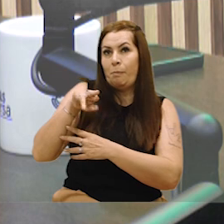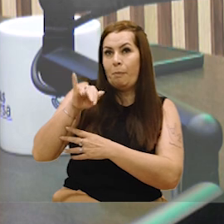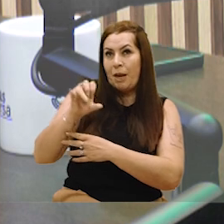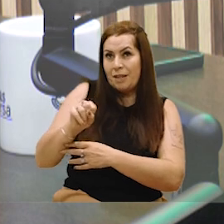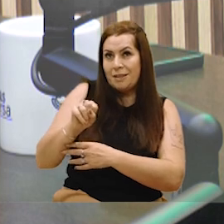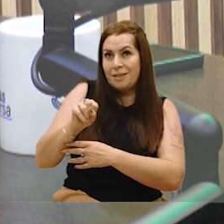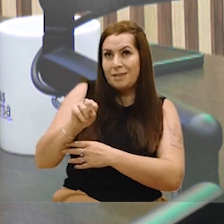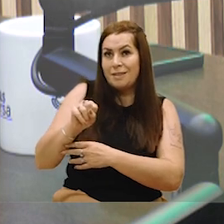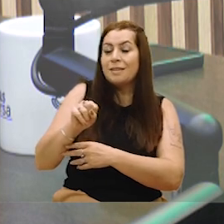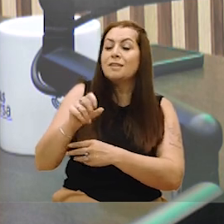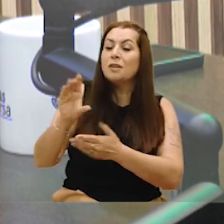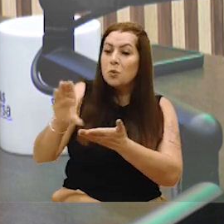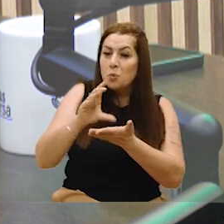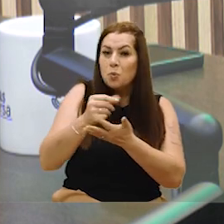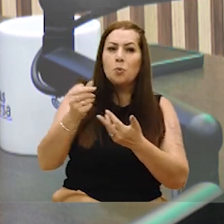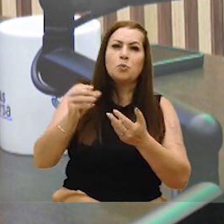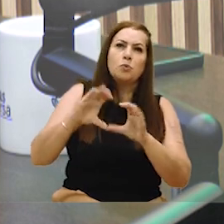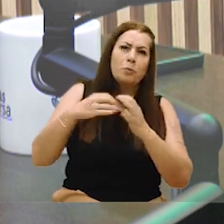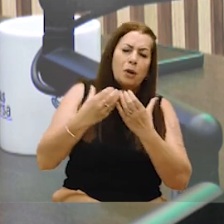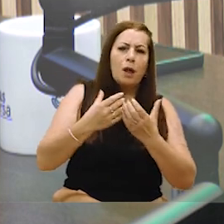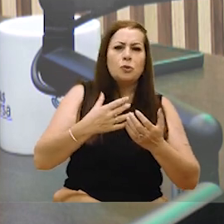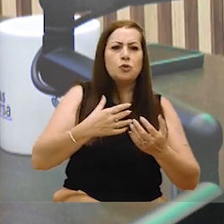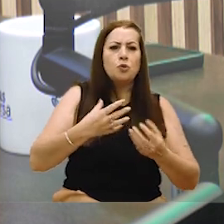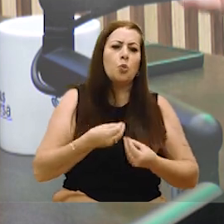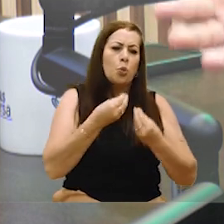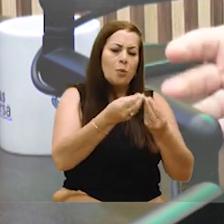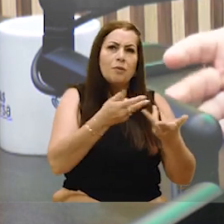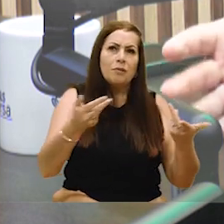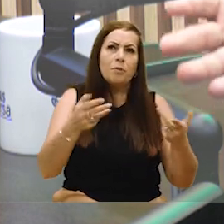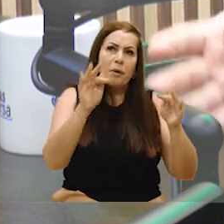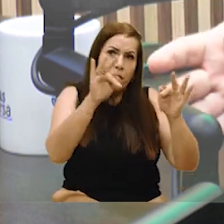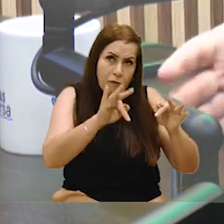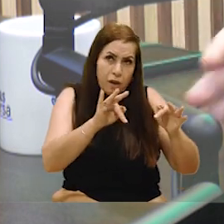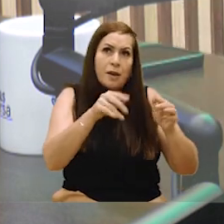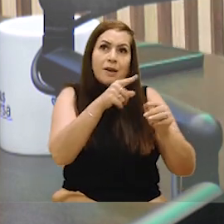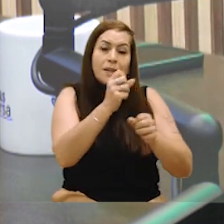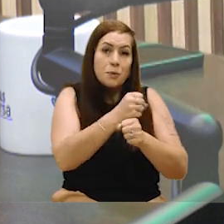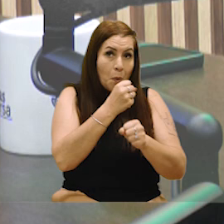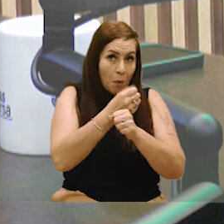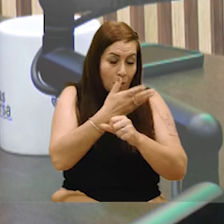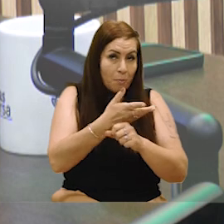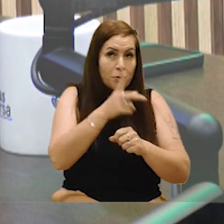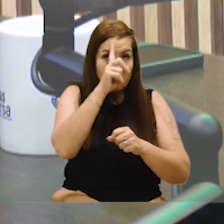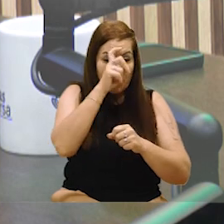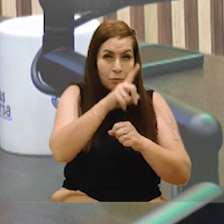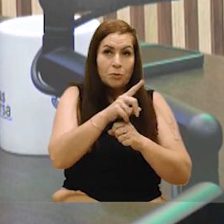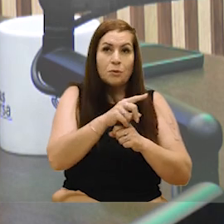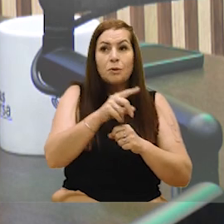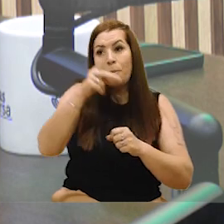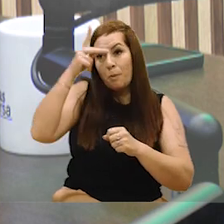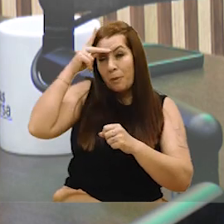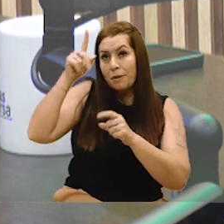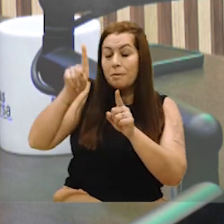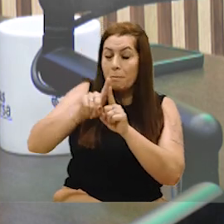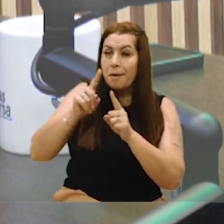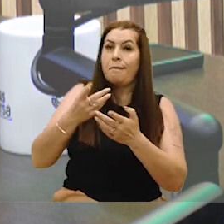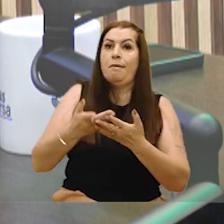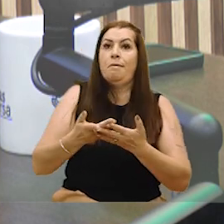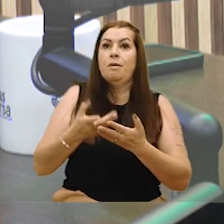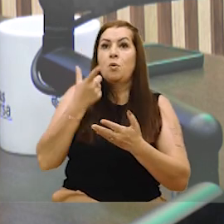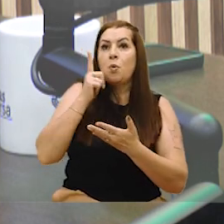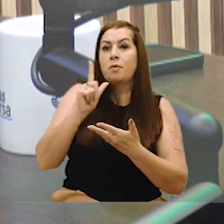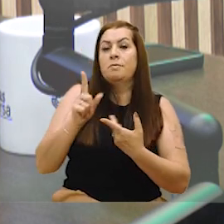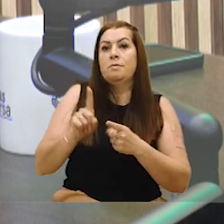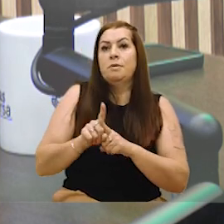parlamentares e recursos com a comunidade, doações, para a finalização desta obra. Bem como o Hospital Pompeia, nós